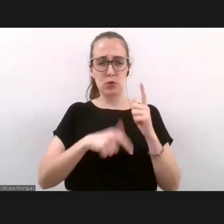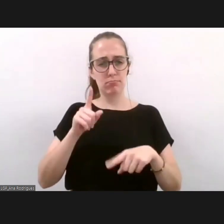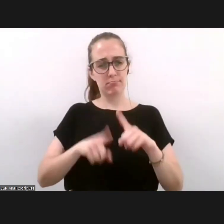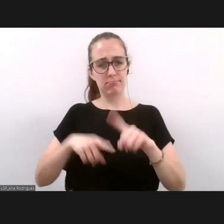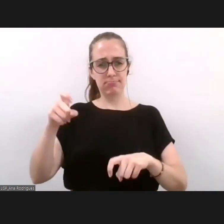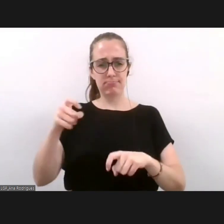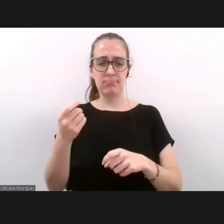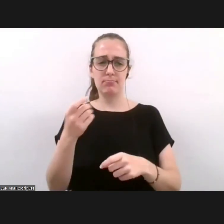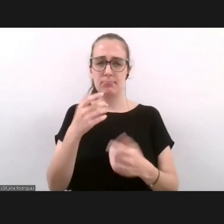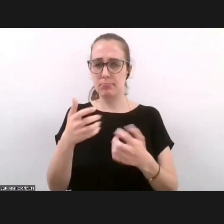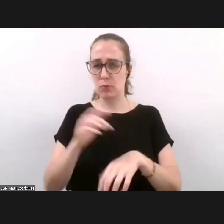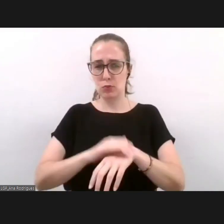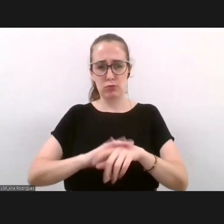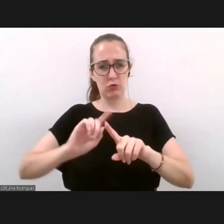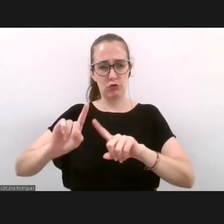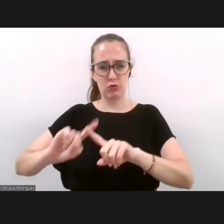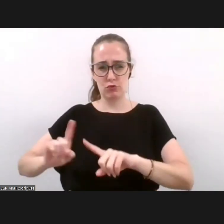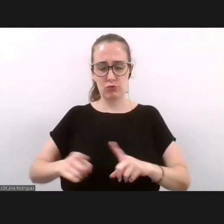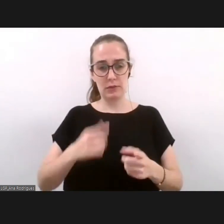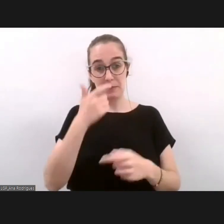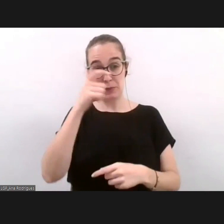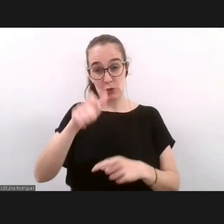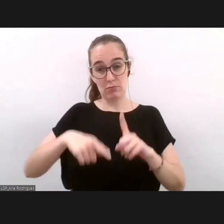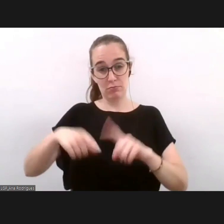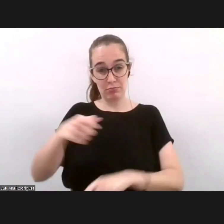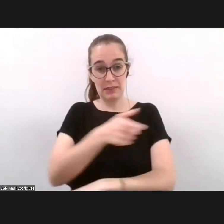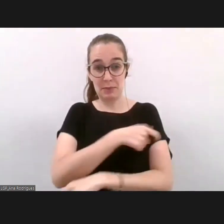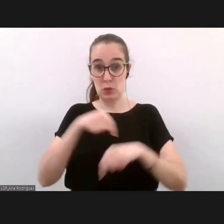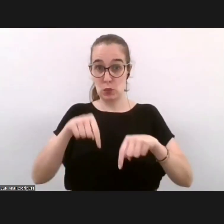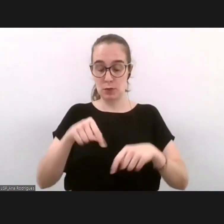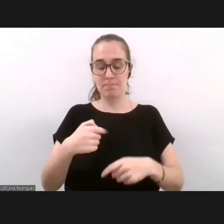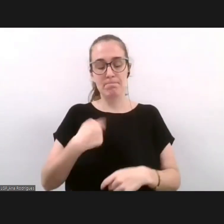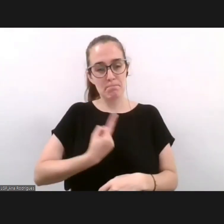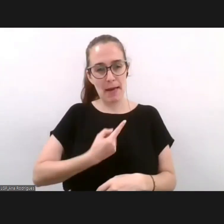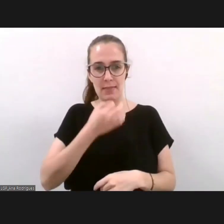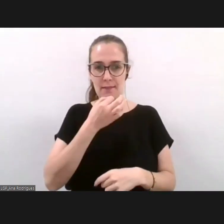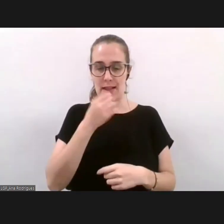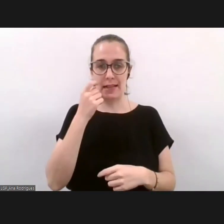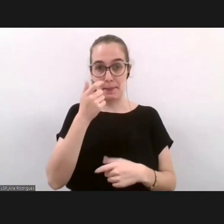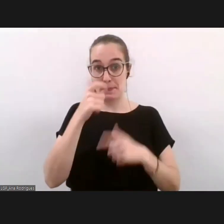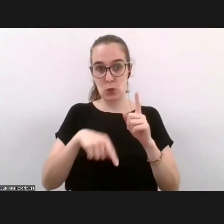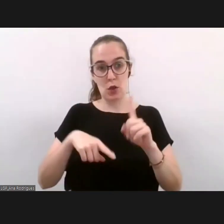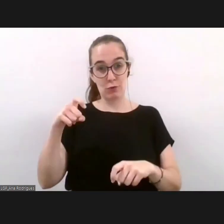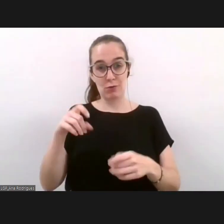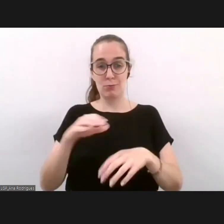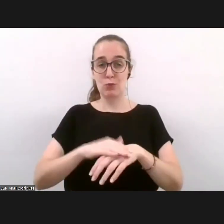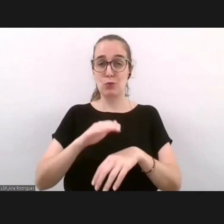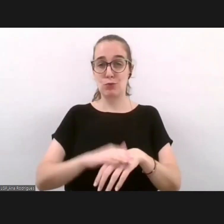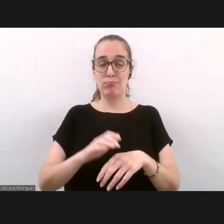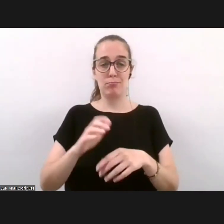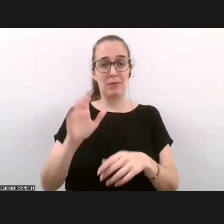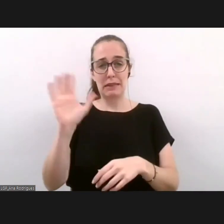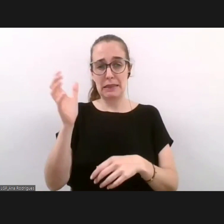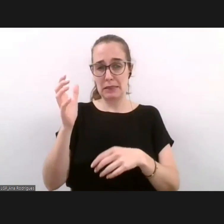Dia do Refugiado, nós temos precisamente que falar daqueles que são os refugiados que decorrem precisamente de